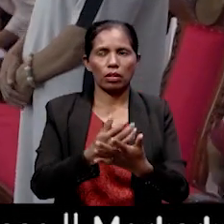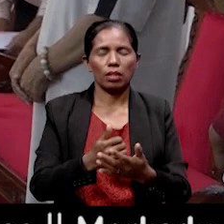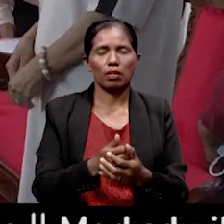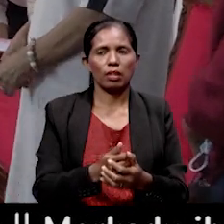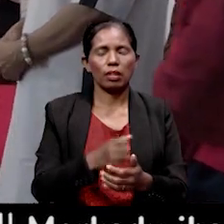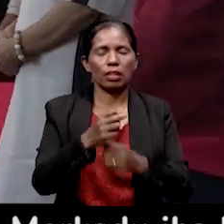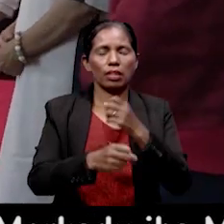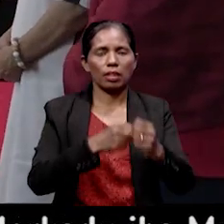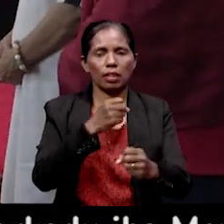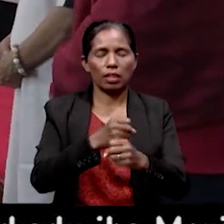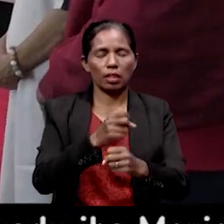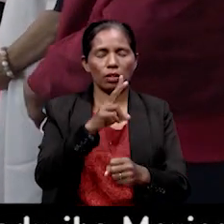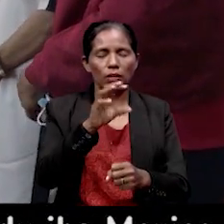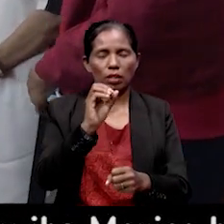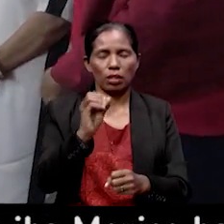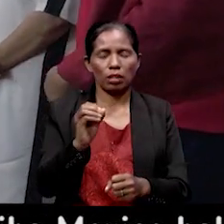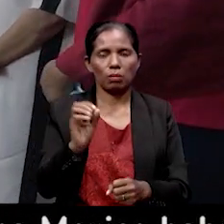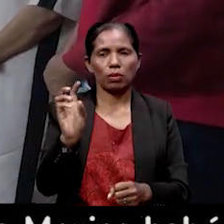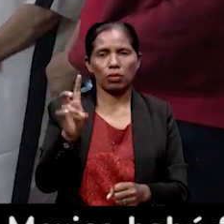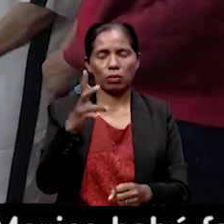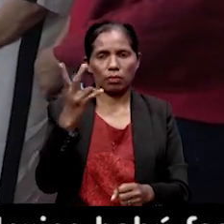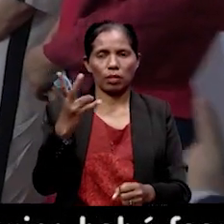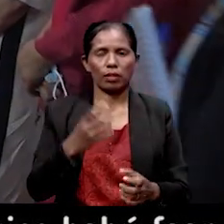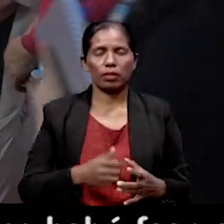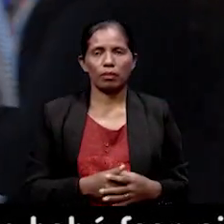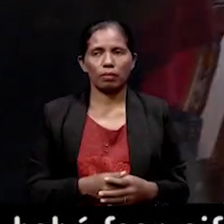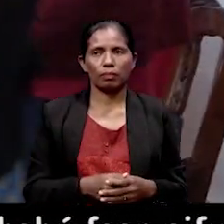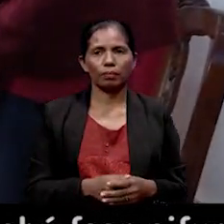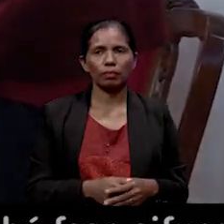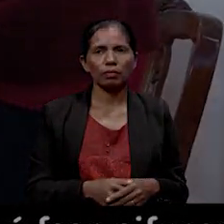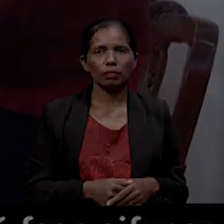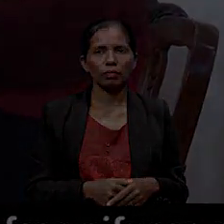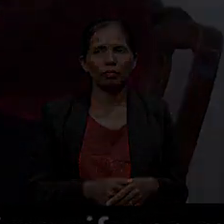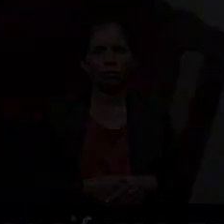e hatinan rihun rua sanulu resinhitu. Bem-vinda, Ximenes, GMN.